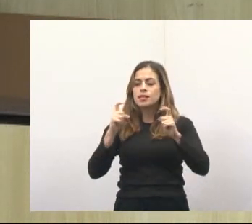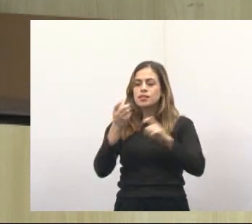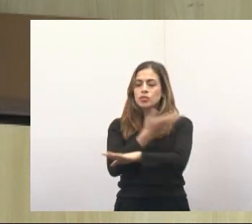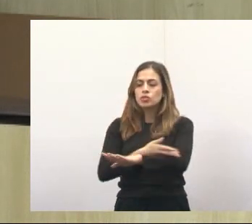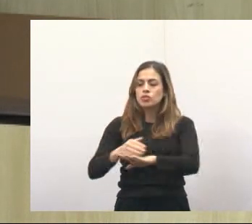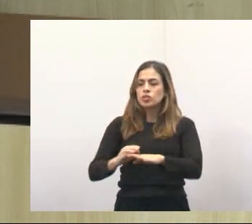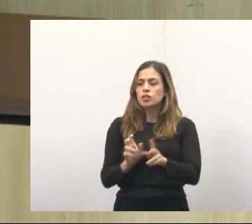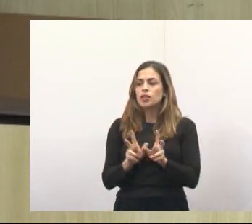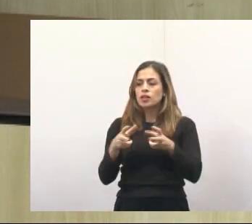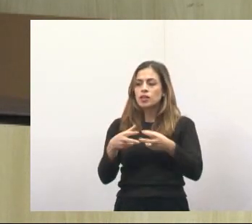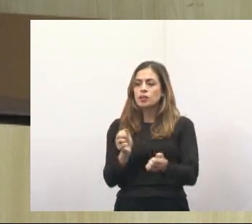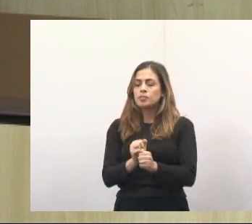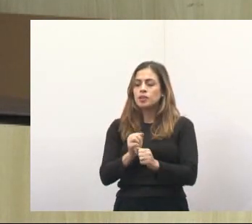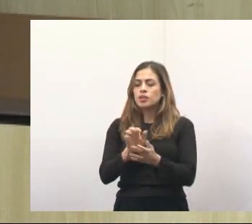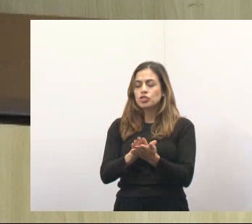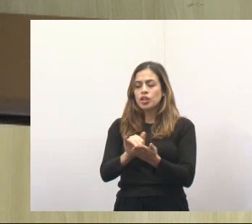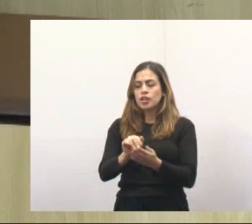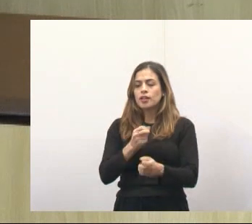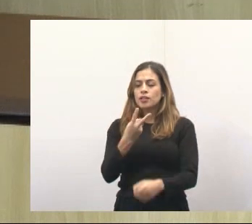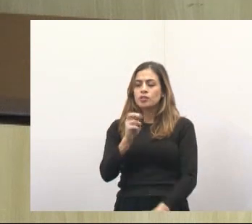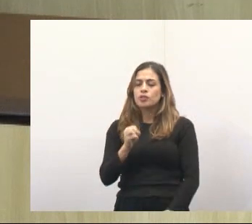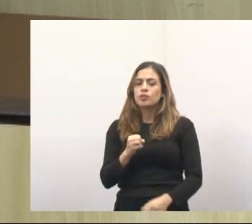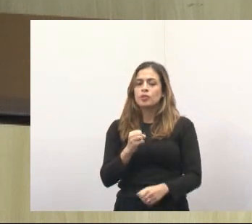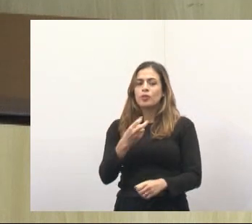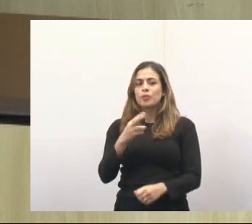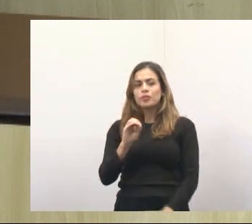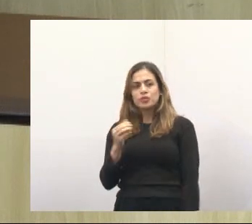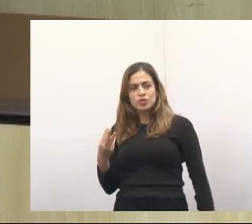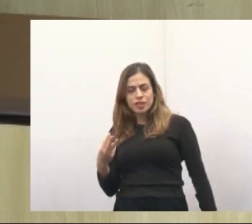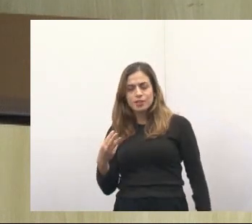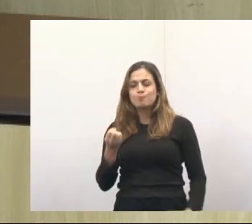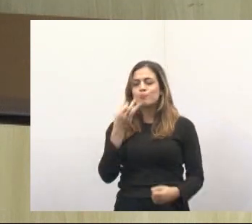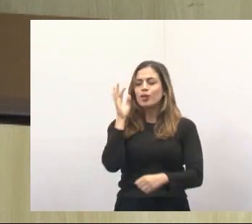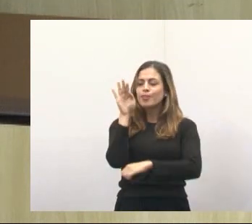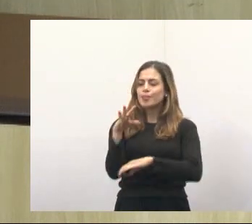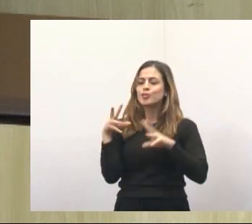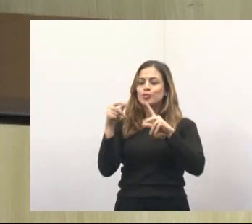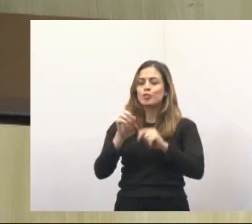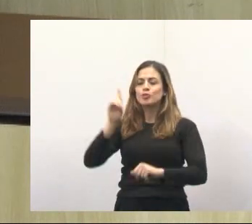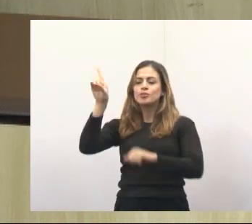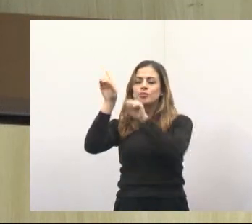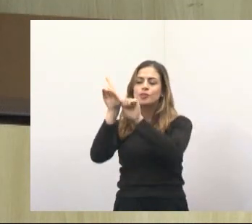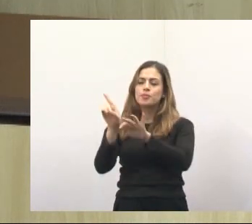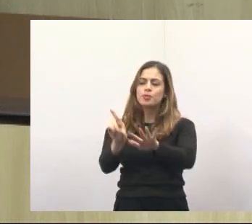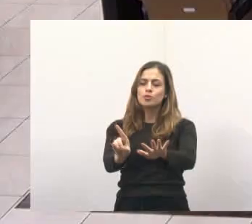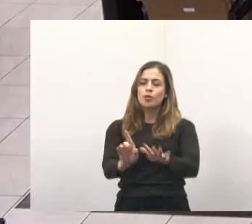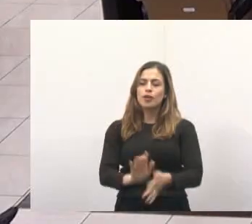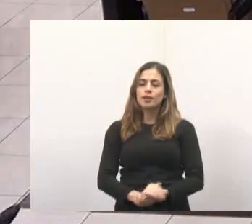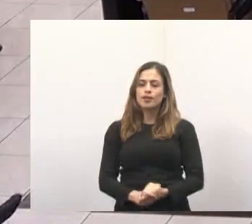Municipal de Jacareí do ano 2023. Boa tarde a todos, Deus abençoe.